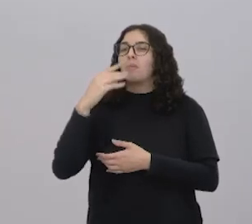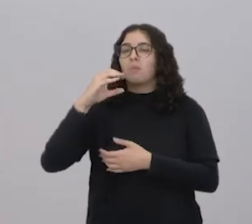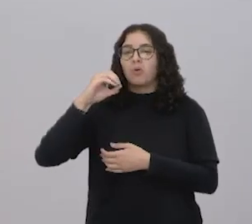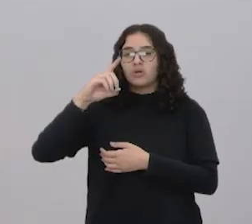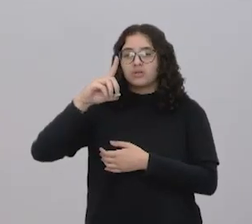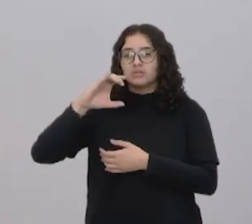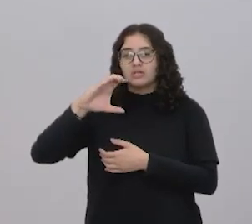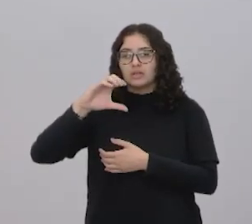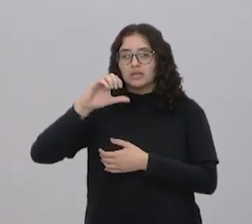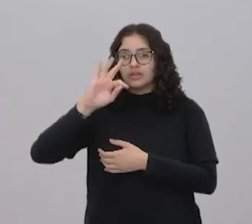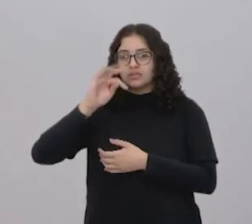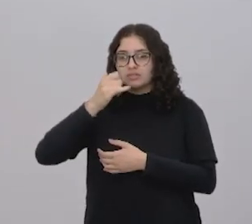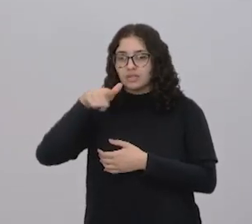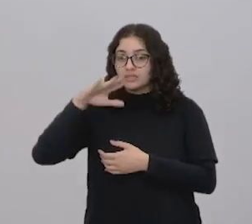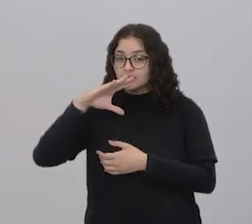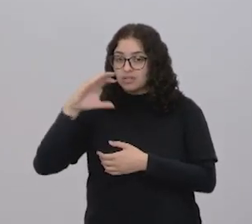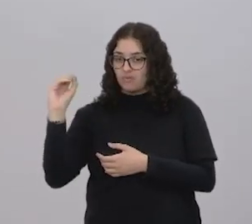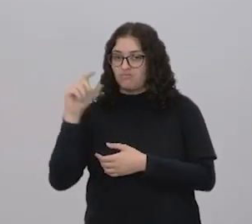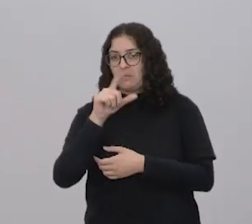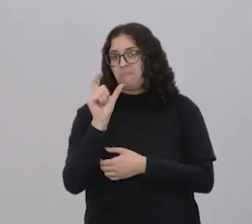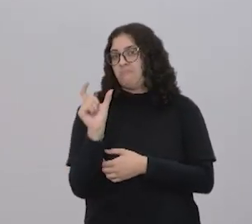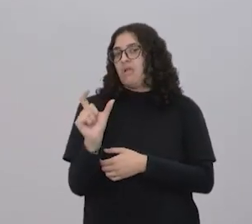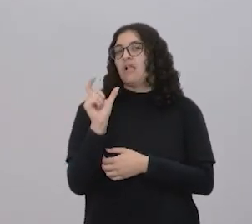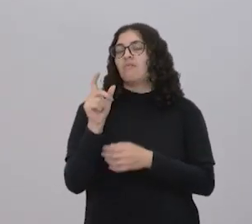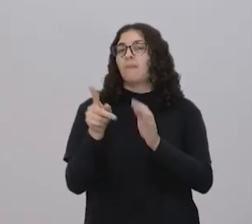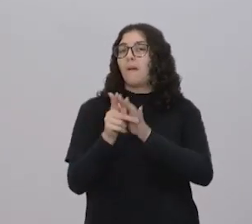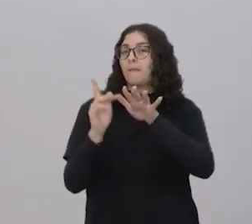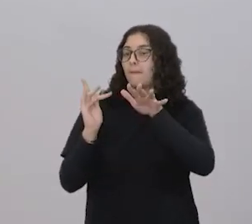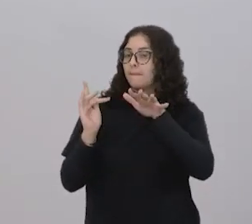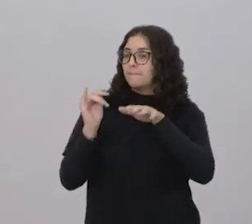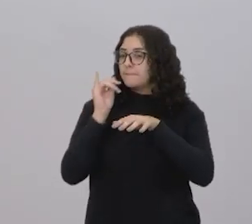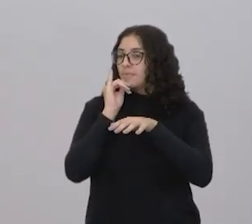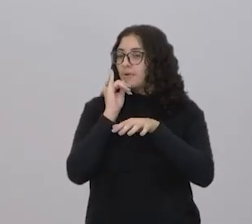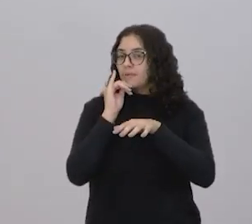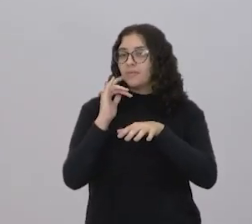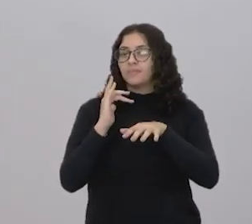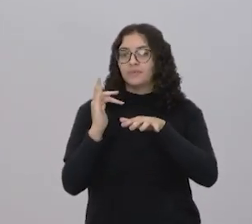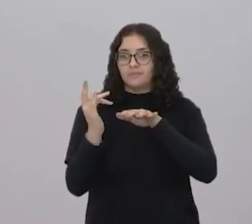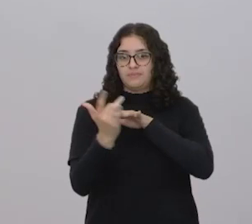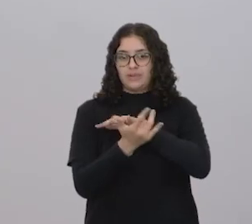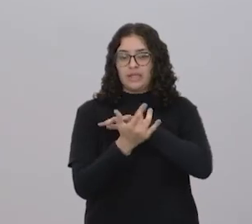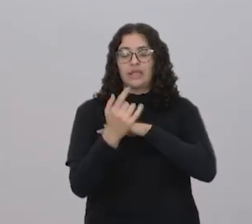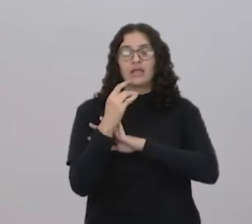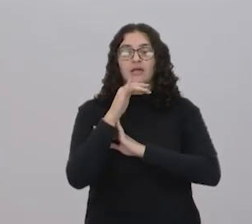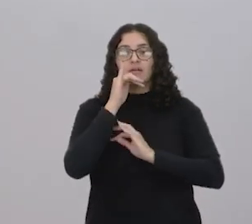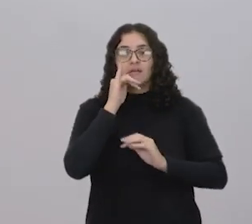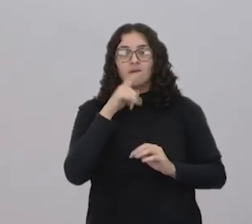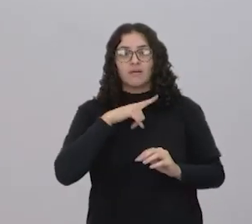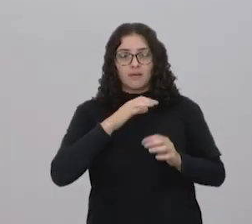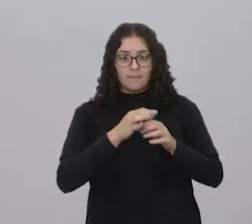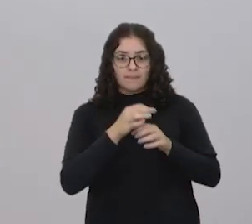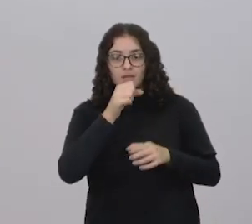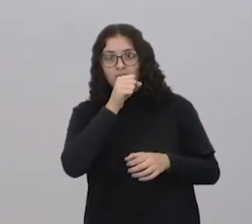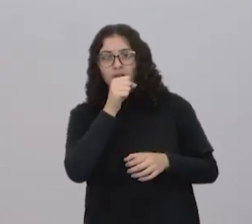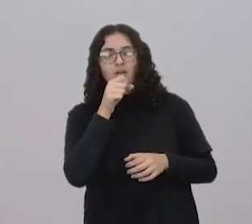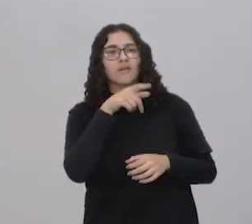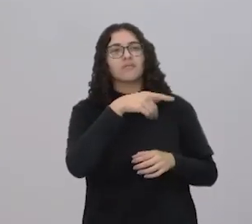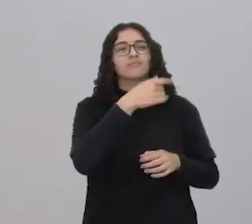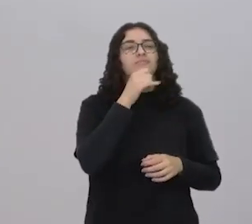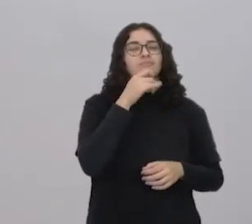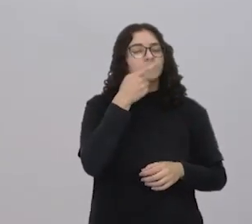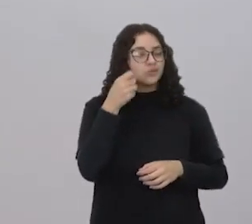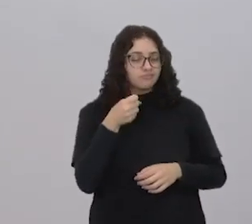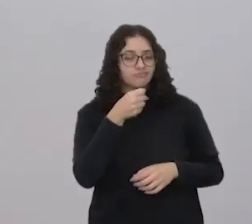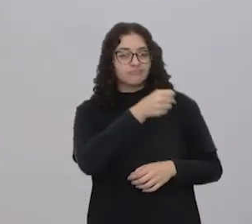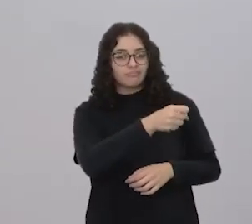da mídia, que é o seguinte: pega uma pessoa, coloca o microfone na frente dela, o que ela falar, as pessoas vão acreditar.